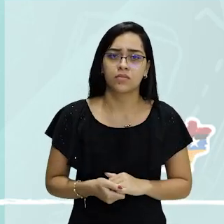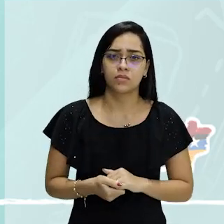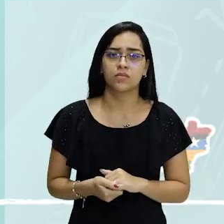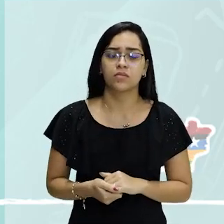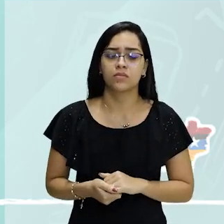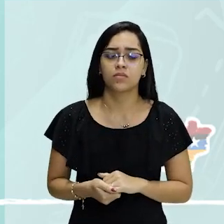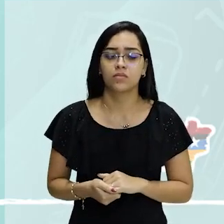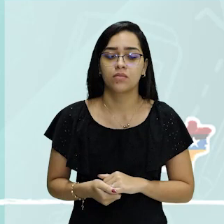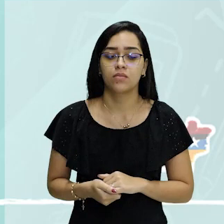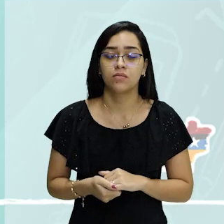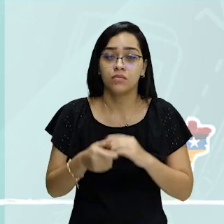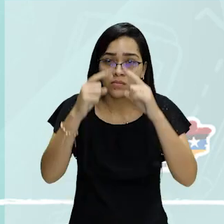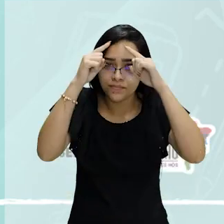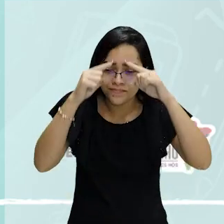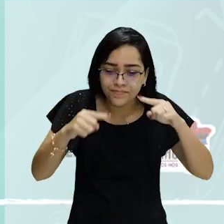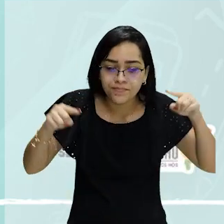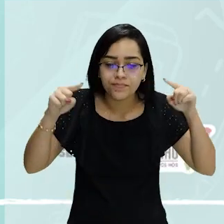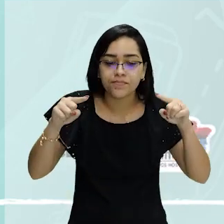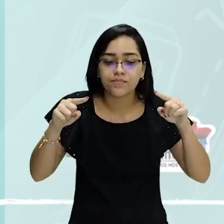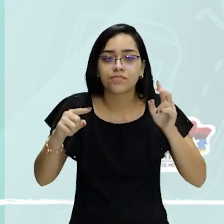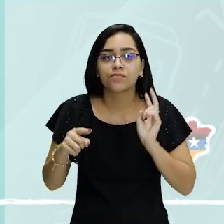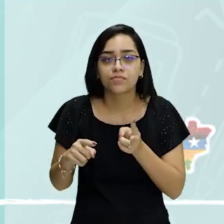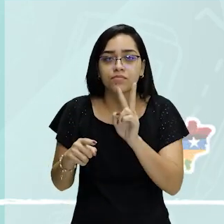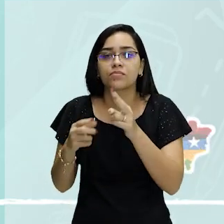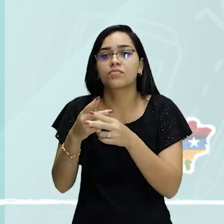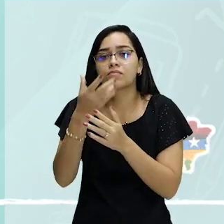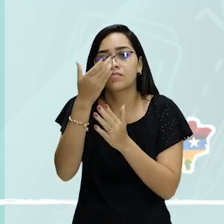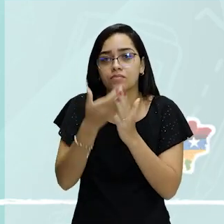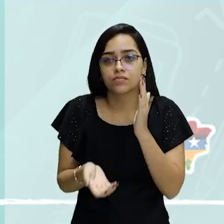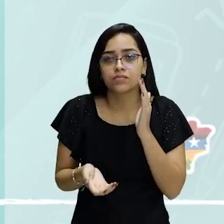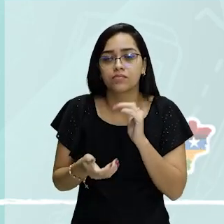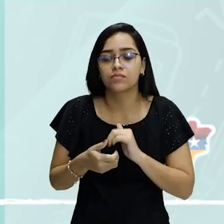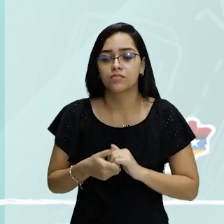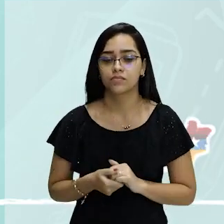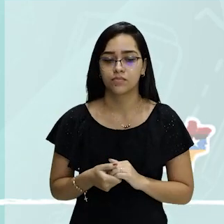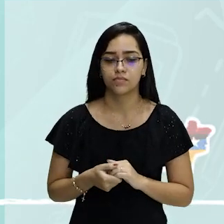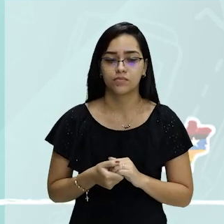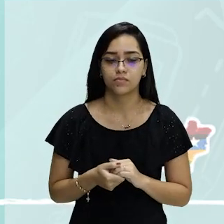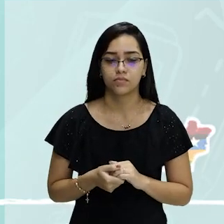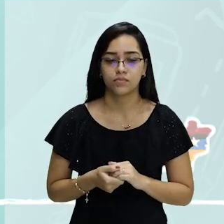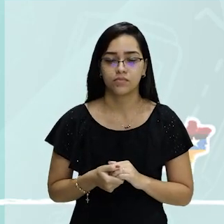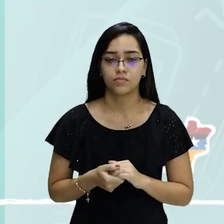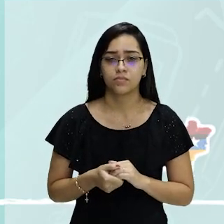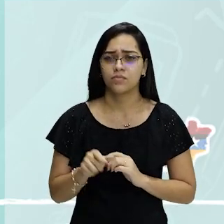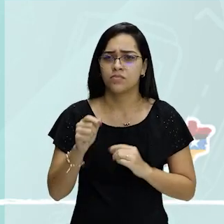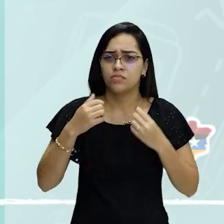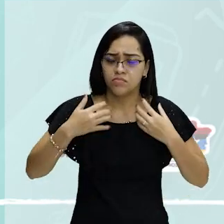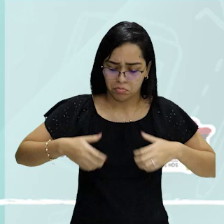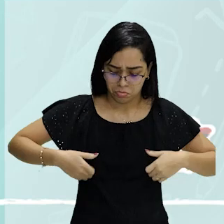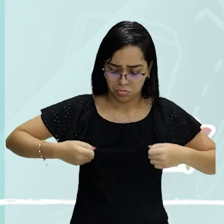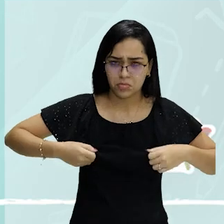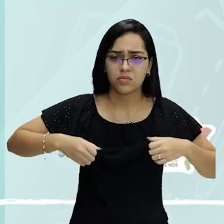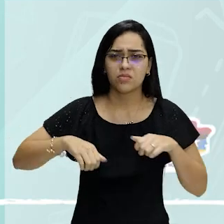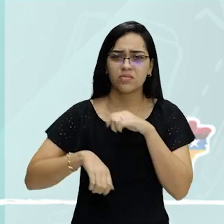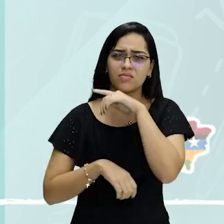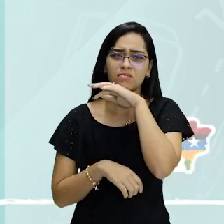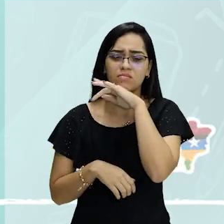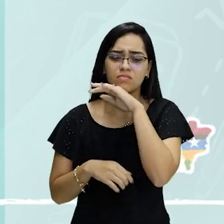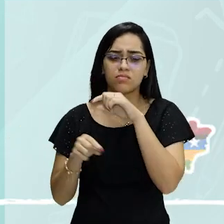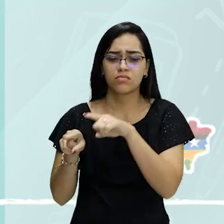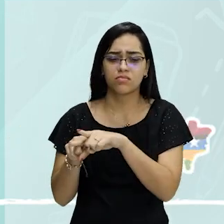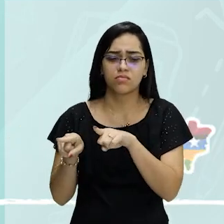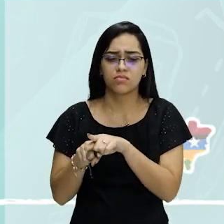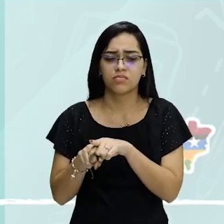último tostão, humilhado até o pó, sempre, sempre vencido. Reduzido a farrapo,